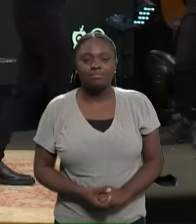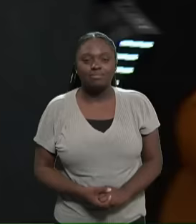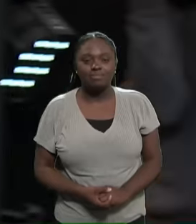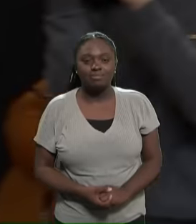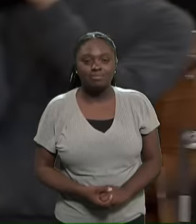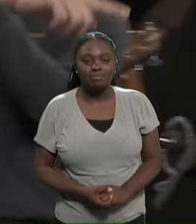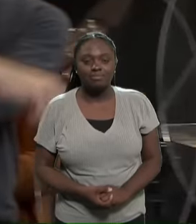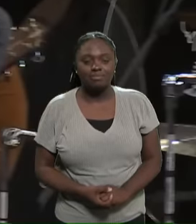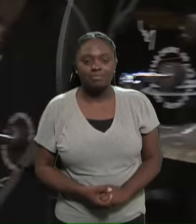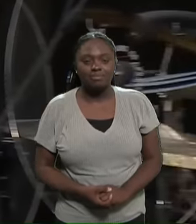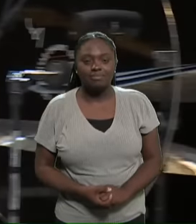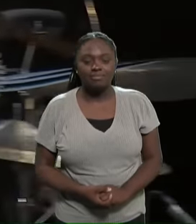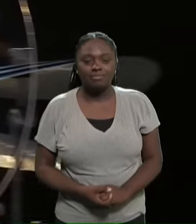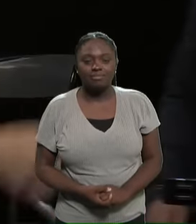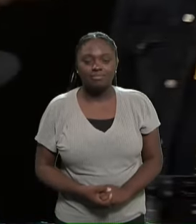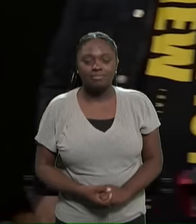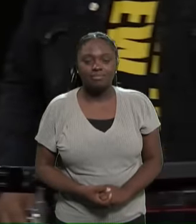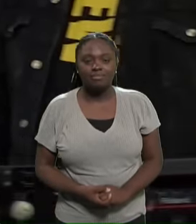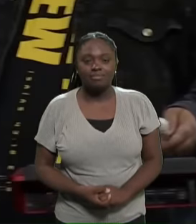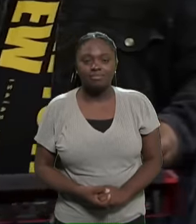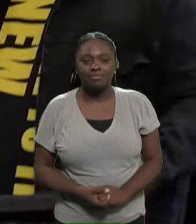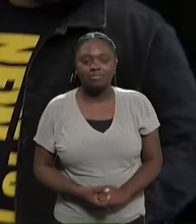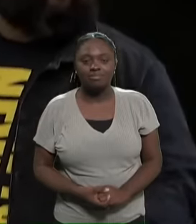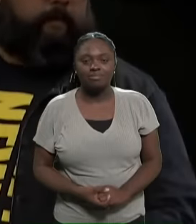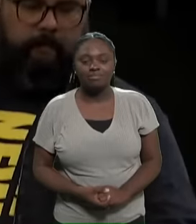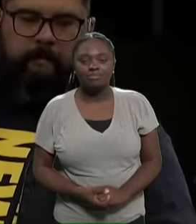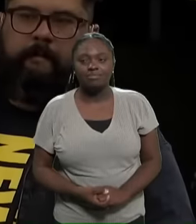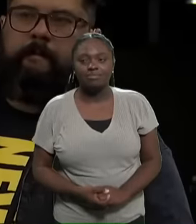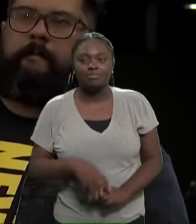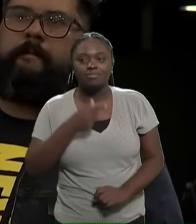Amigo Gucci, fica em pé. Faz assim.